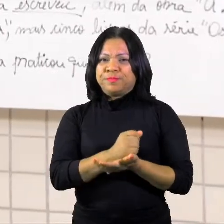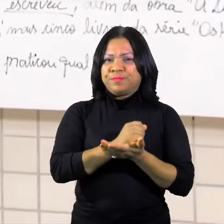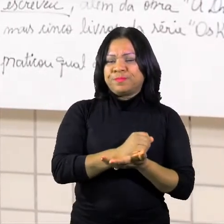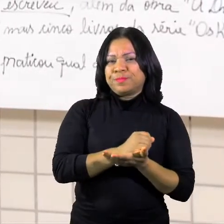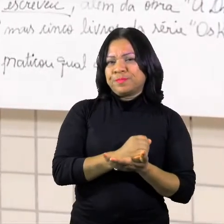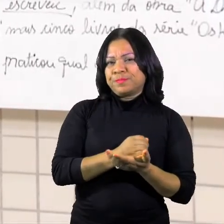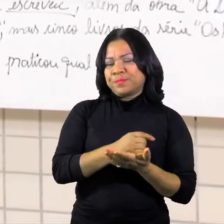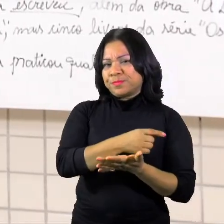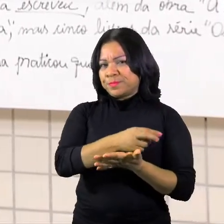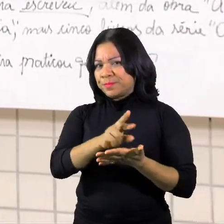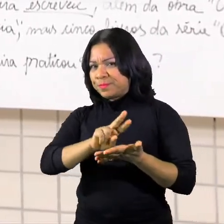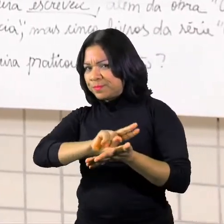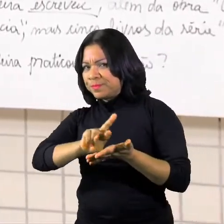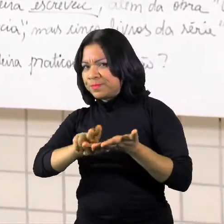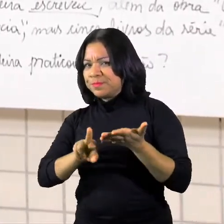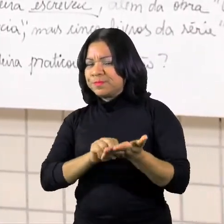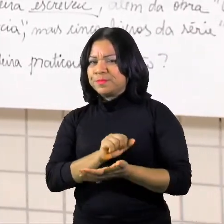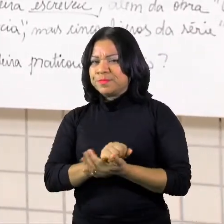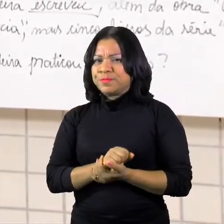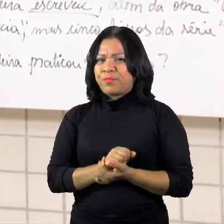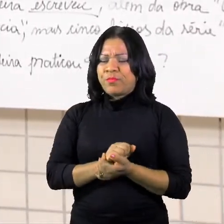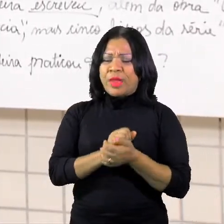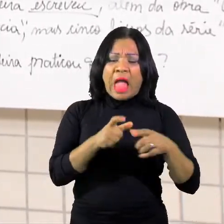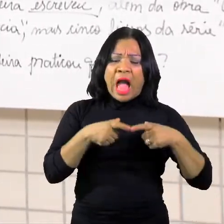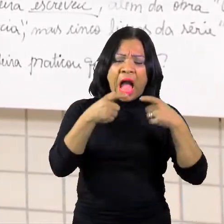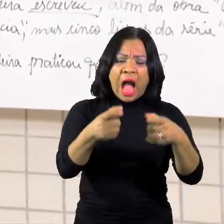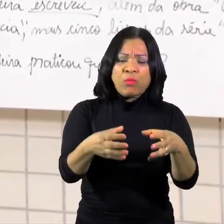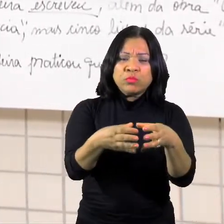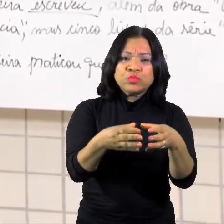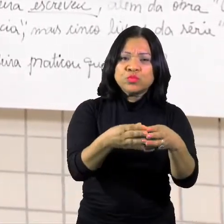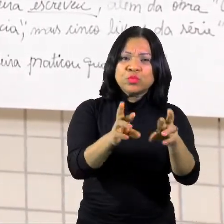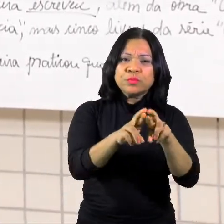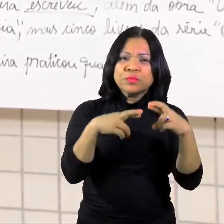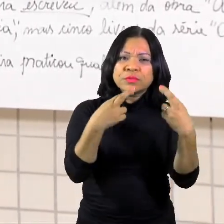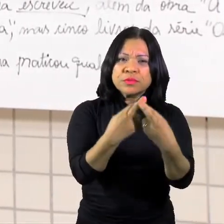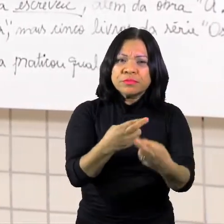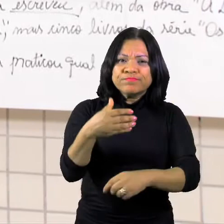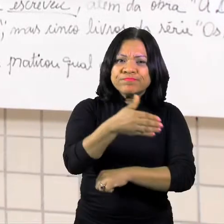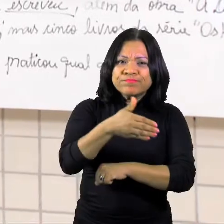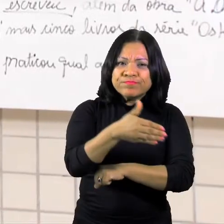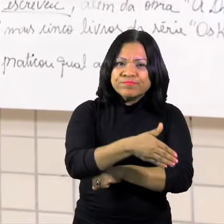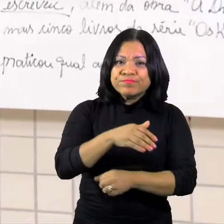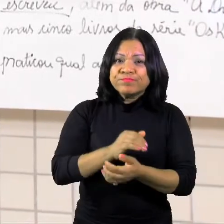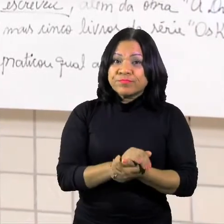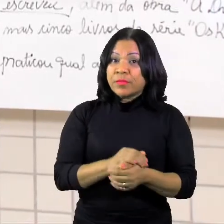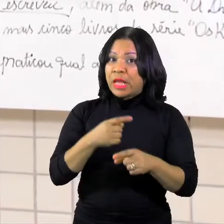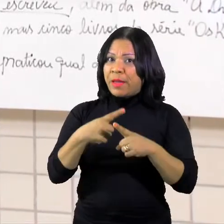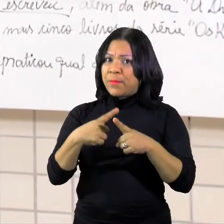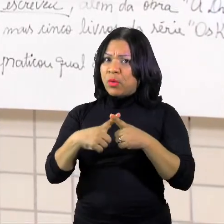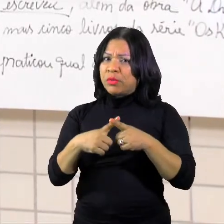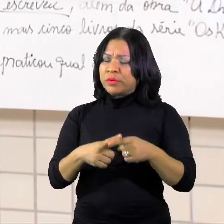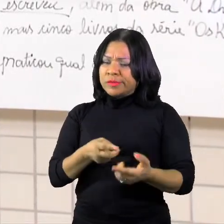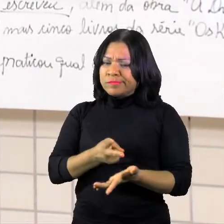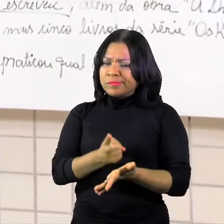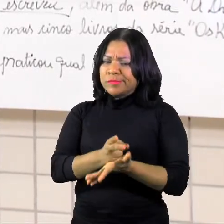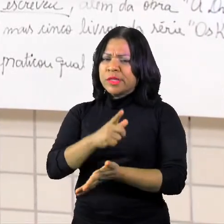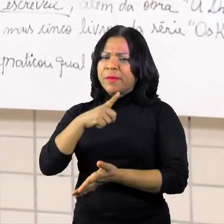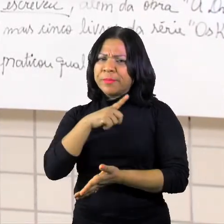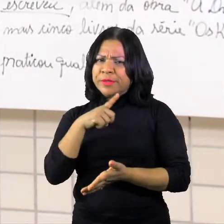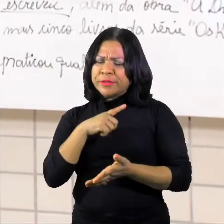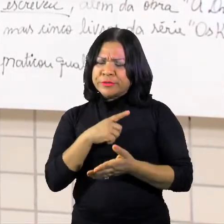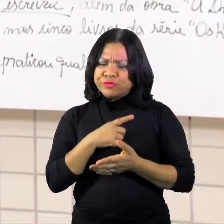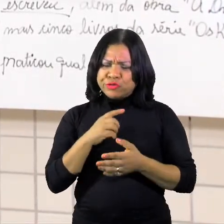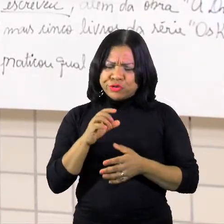questão. Por que o grupo de Os Caras se reunia com frequência? Porque sempre quando eles tinham que decidir alguma coisa, alguma